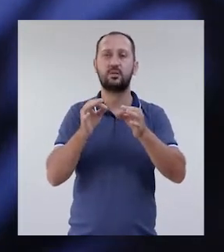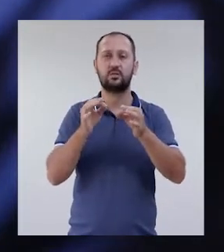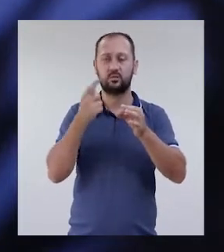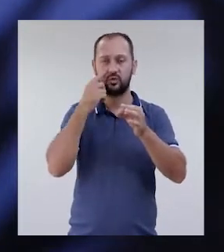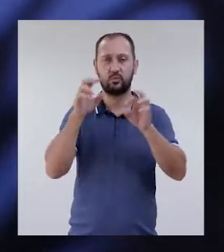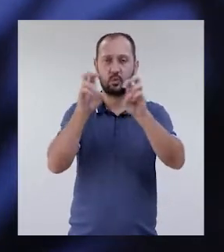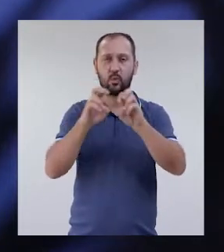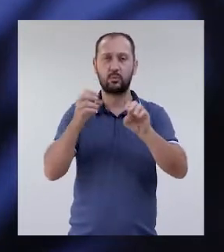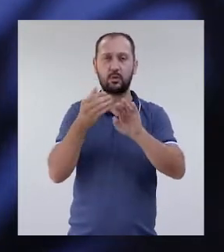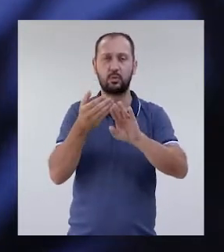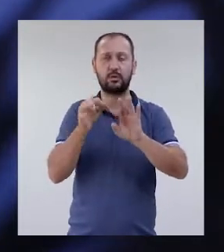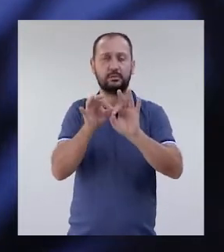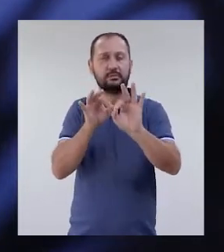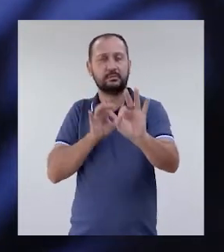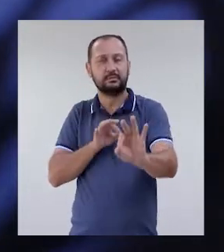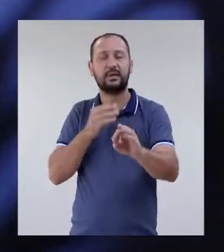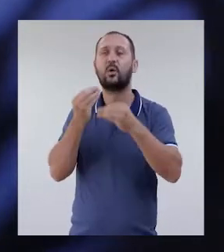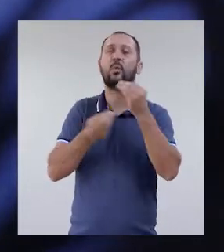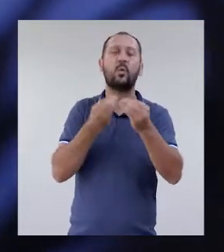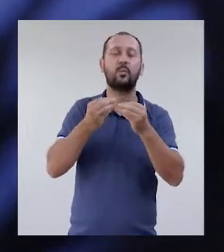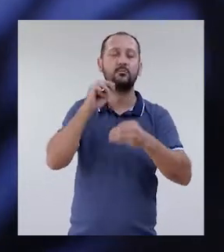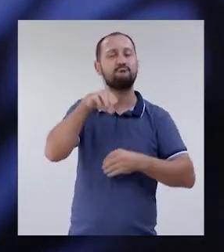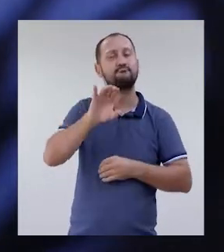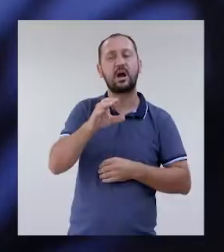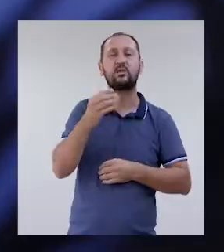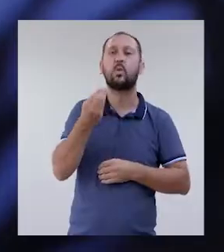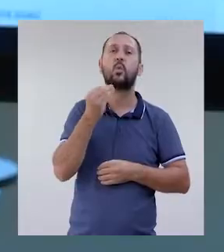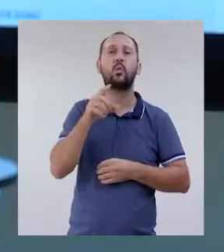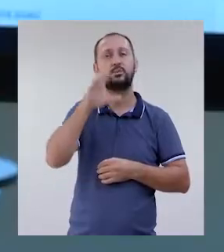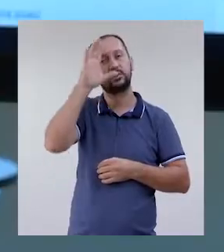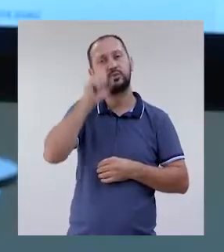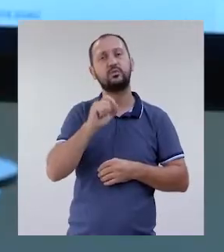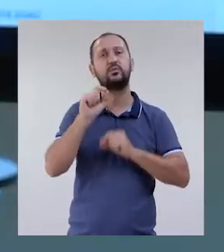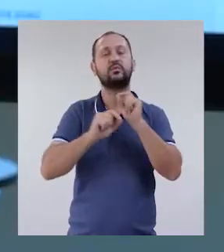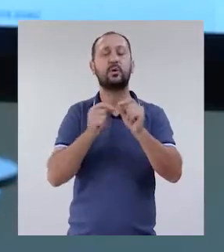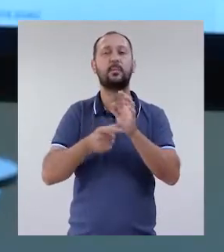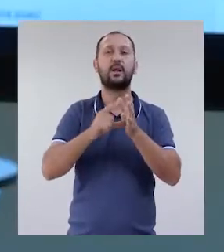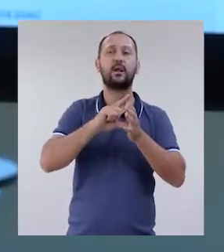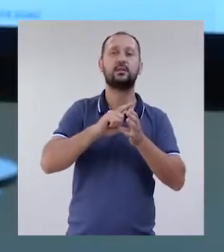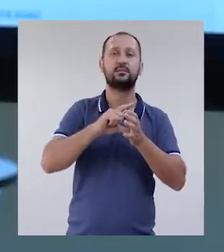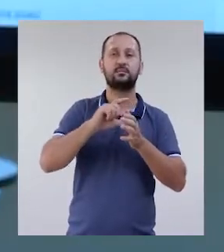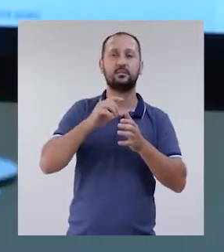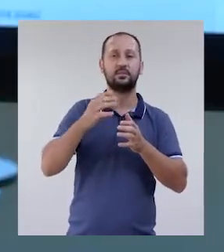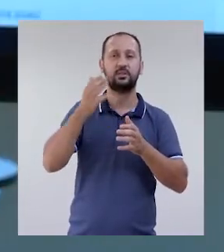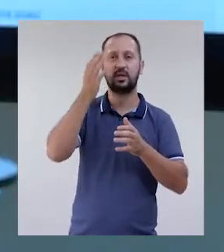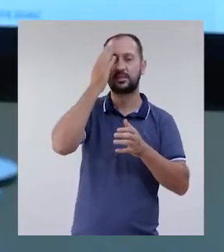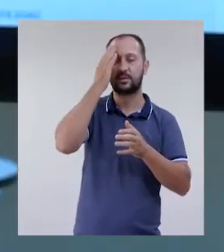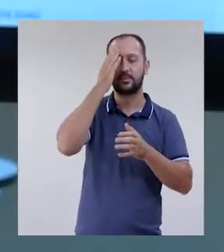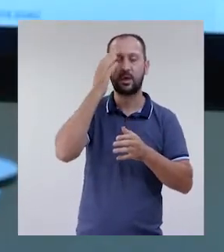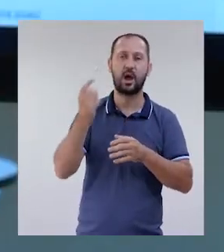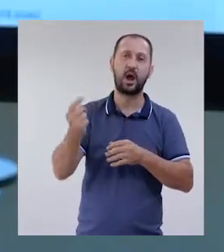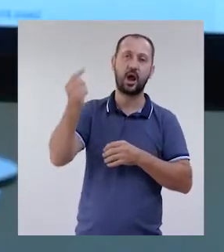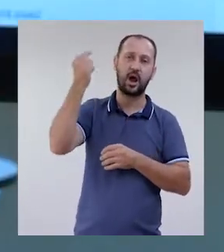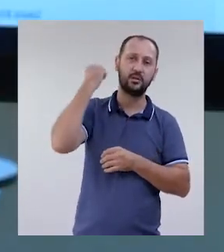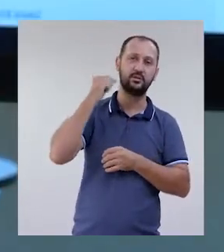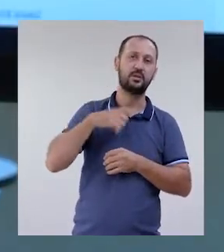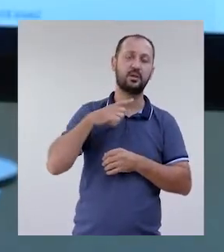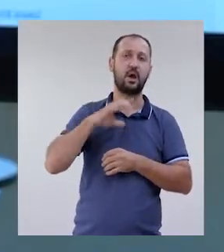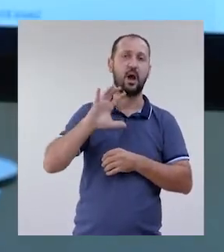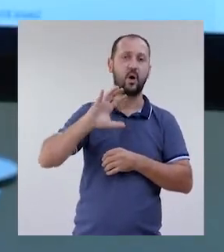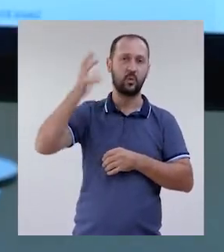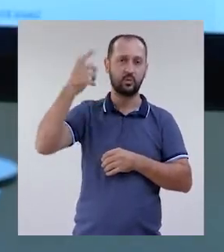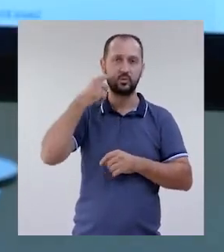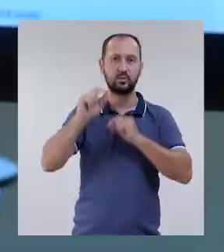março, quando surgiram aí as notícias, né? O que o senhor fez para se preparar? Já estava antevendo que isso aí